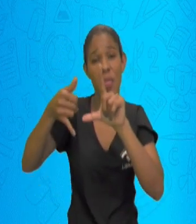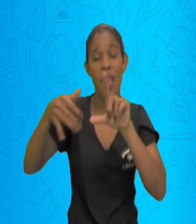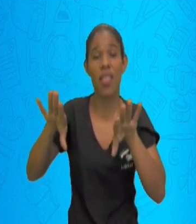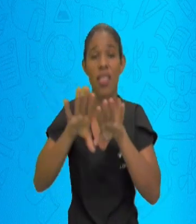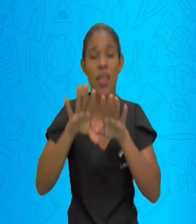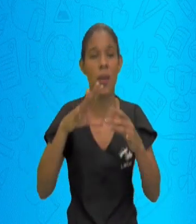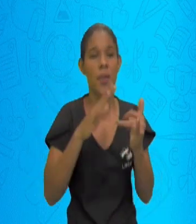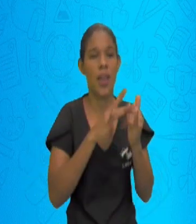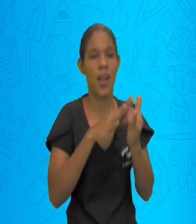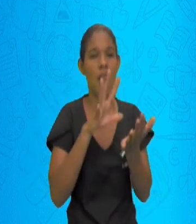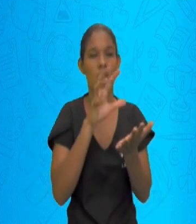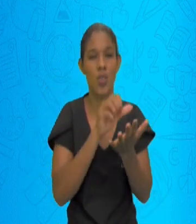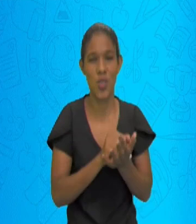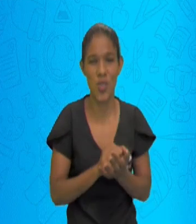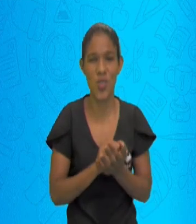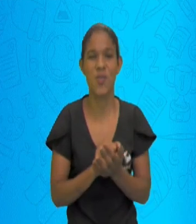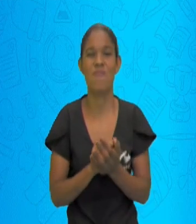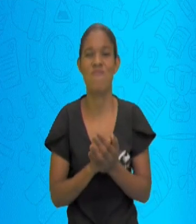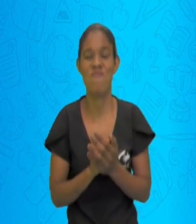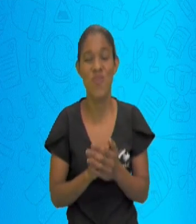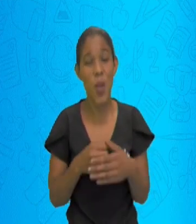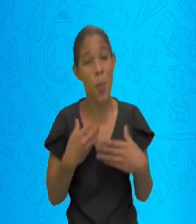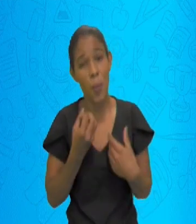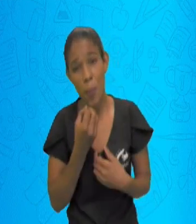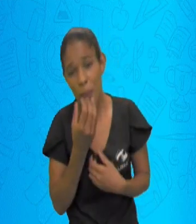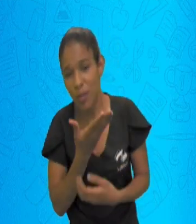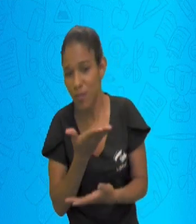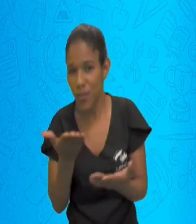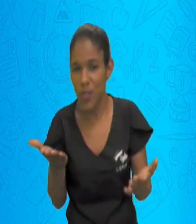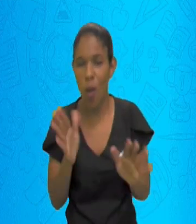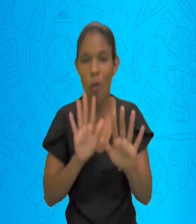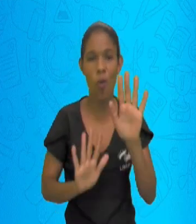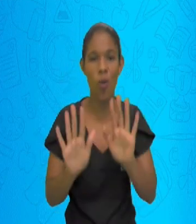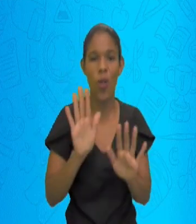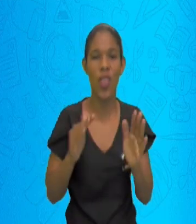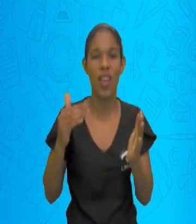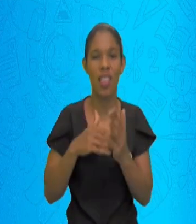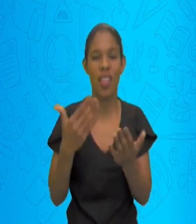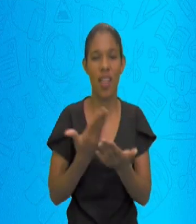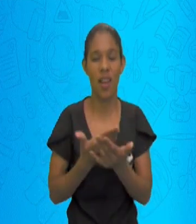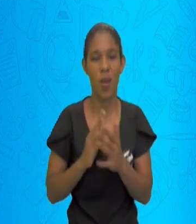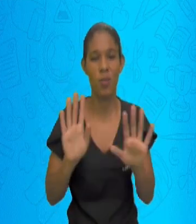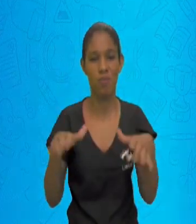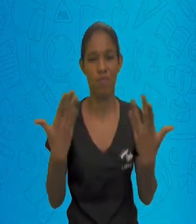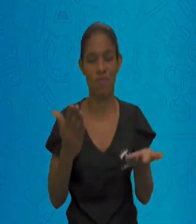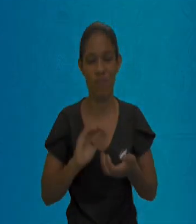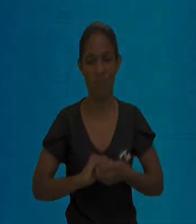nosso canal no YouTube. Tá certo? Fique bem, se cuide e até a próxima aula.